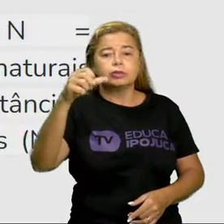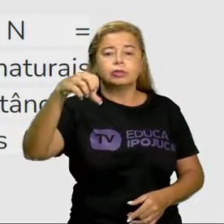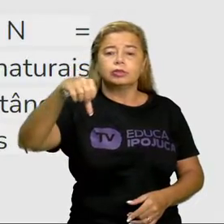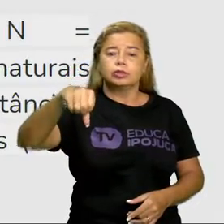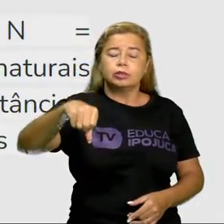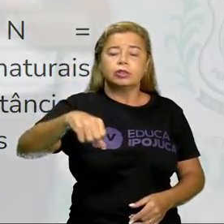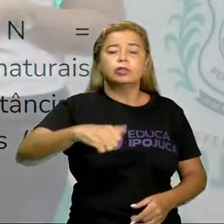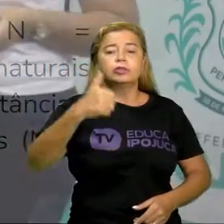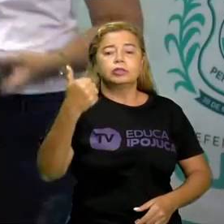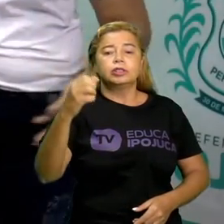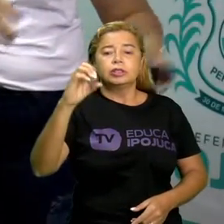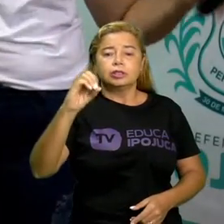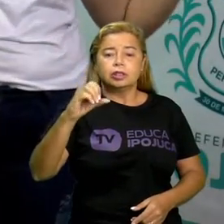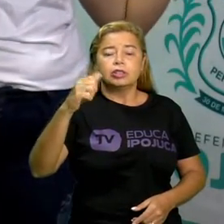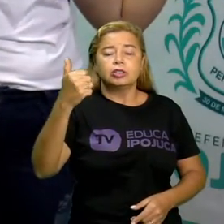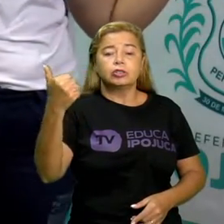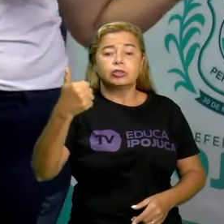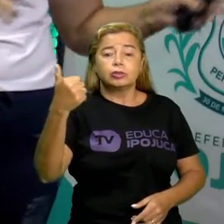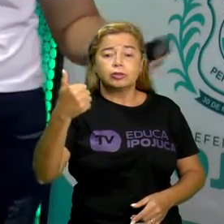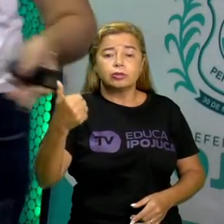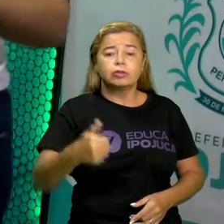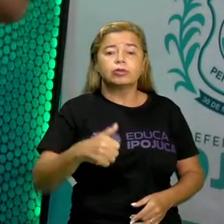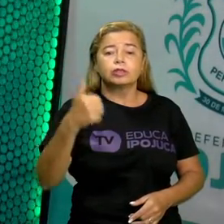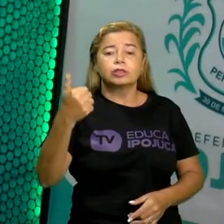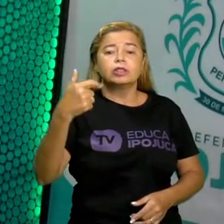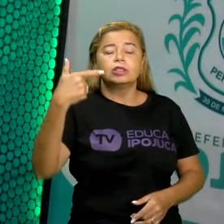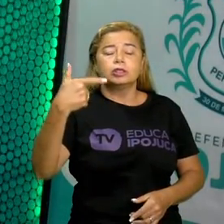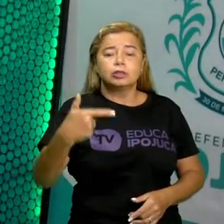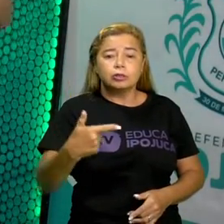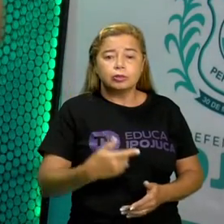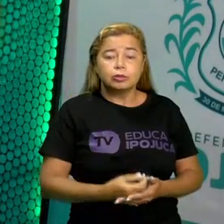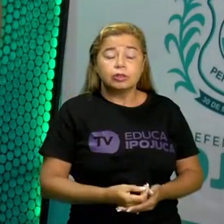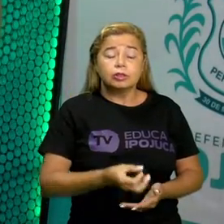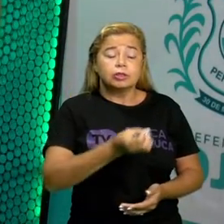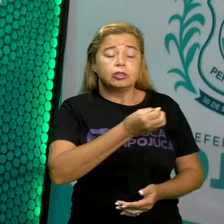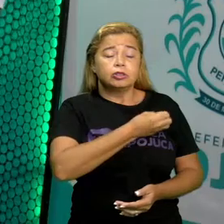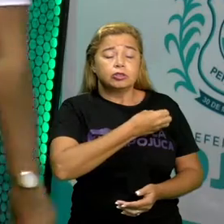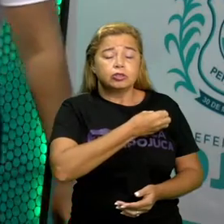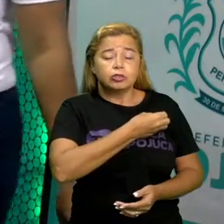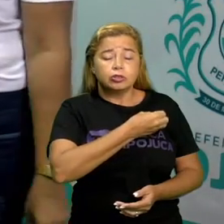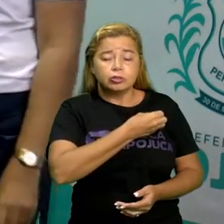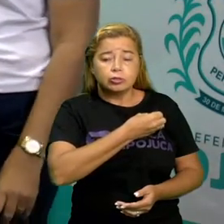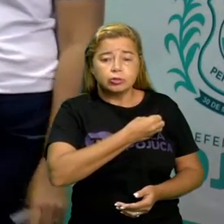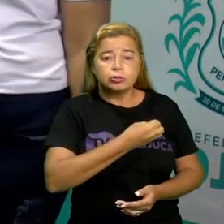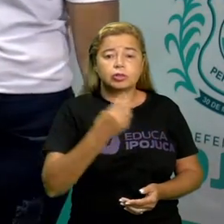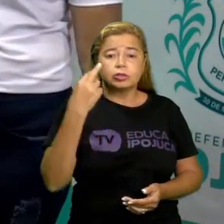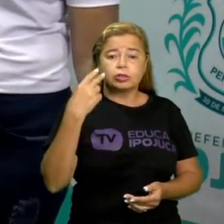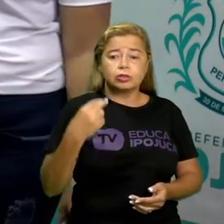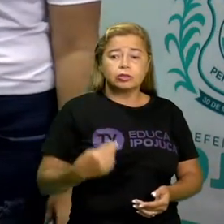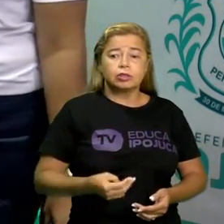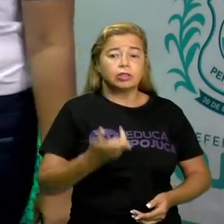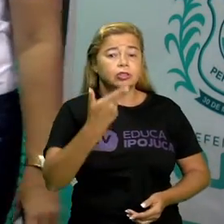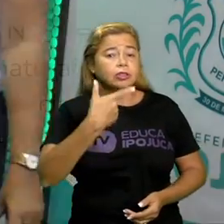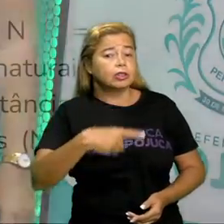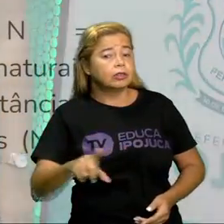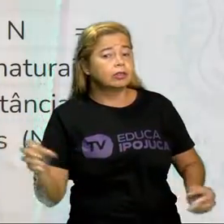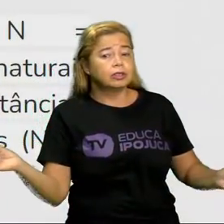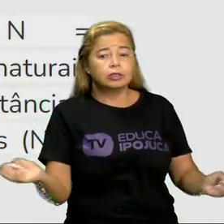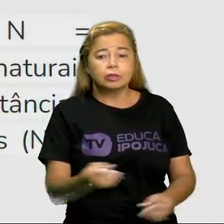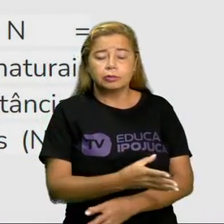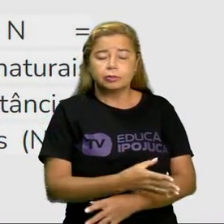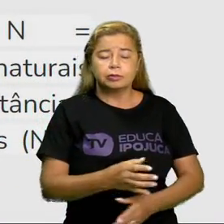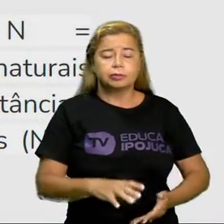doze e vinte porque os números naturais eles são infinitos certo e não é só